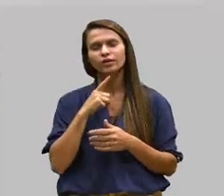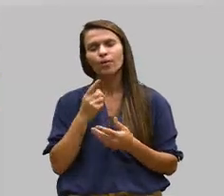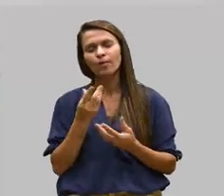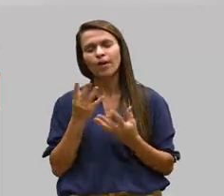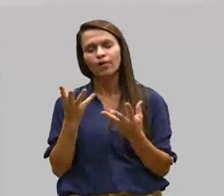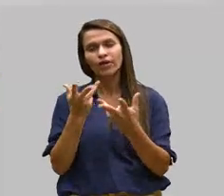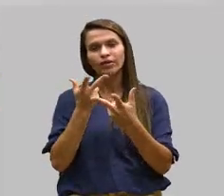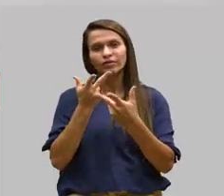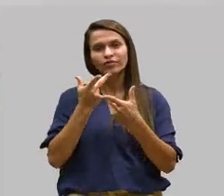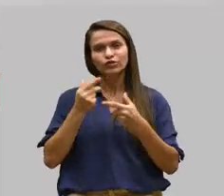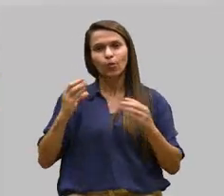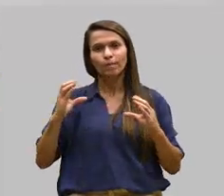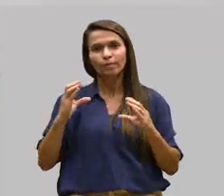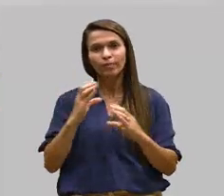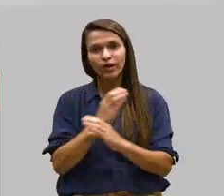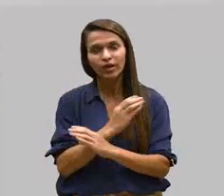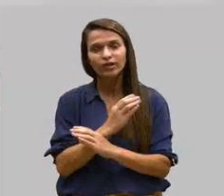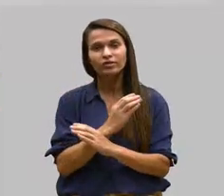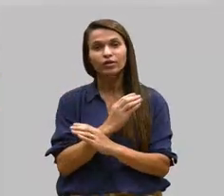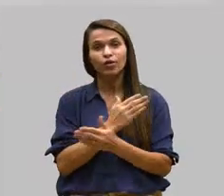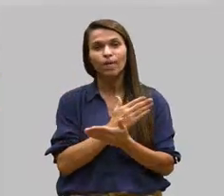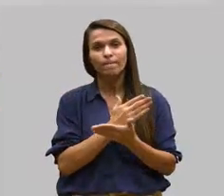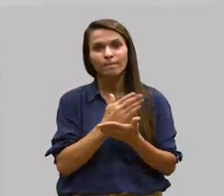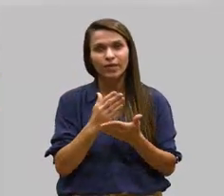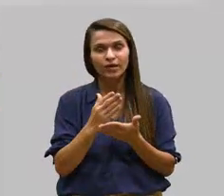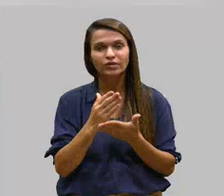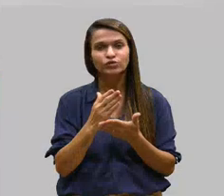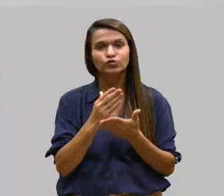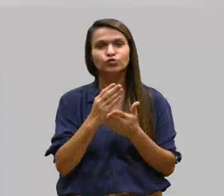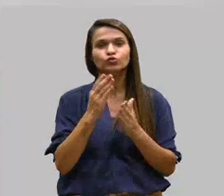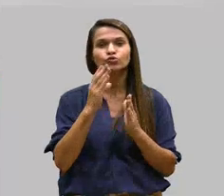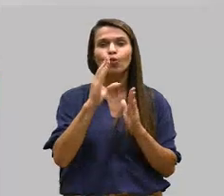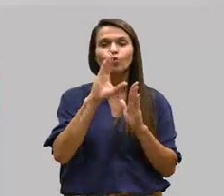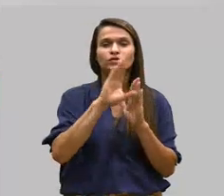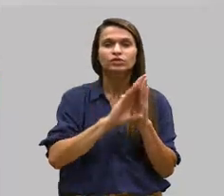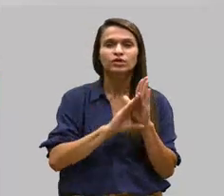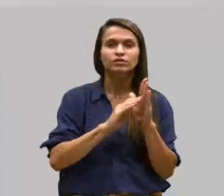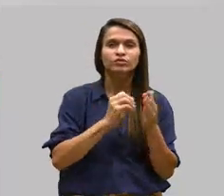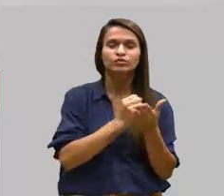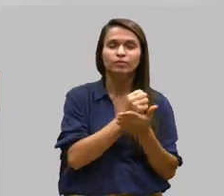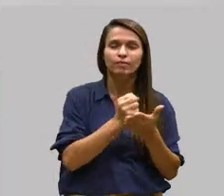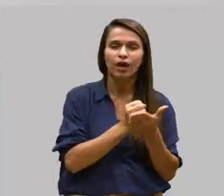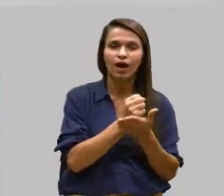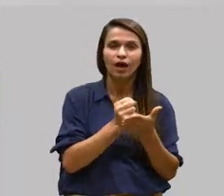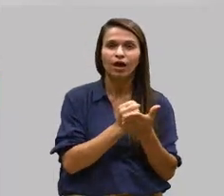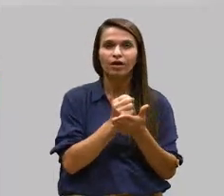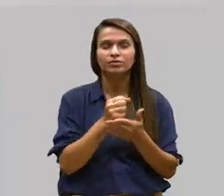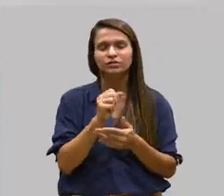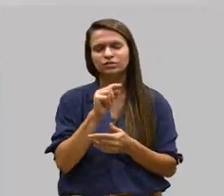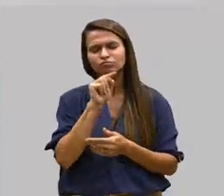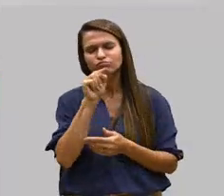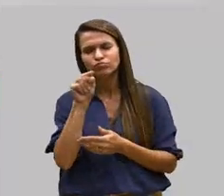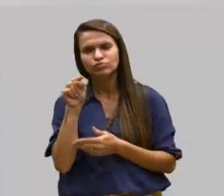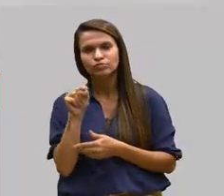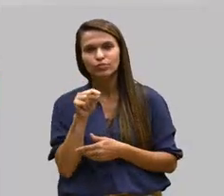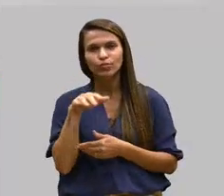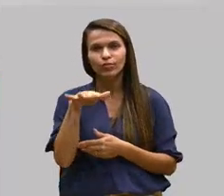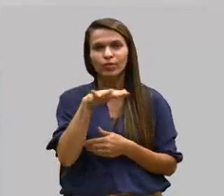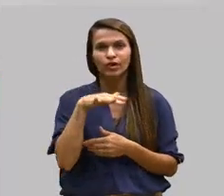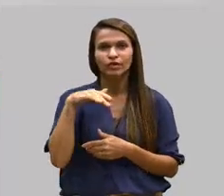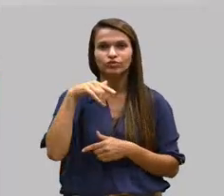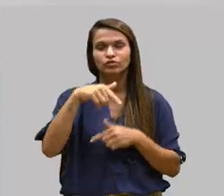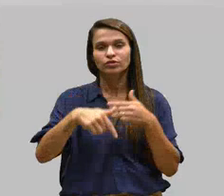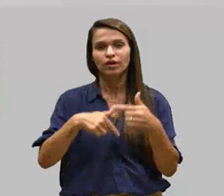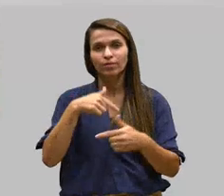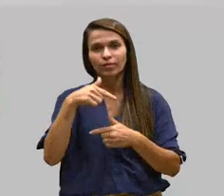completa que vai desde dos conceitos básicos né que permeiam o mundo do trabalho caindo